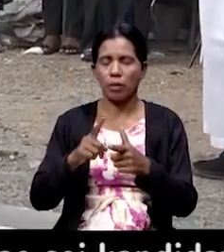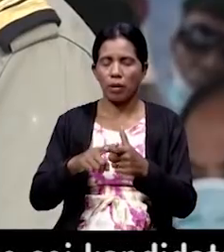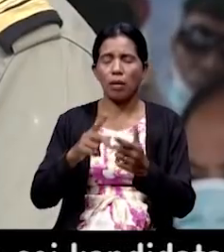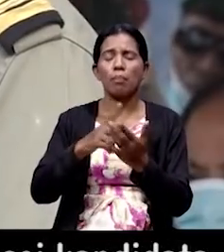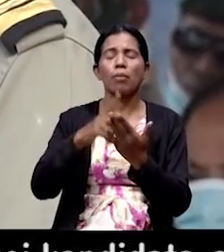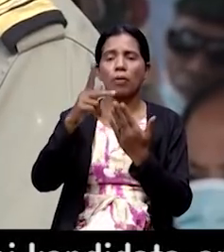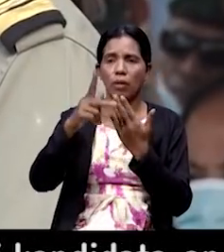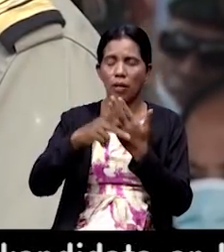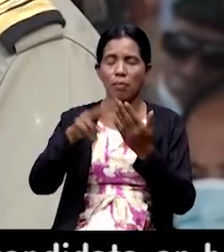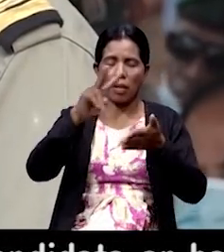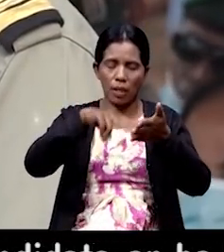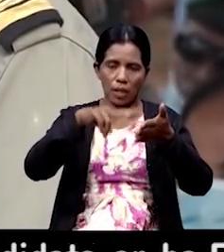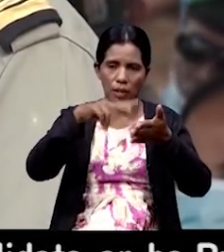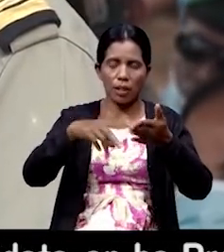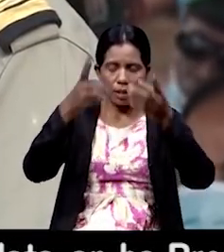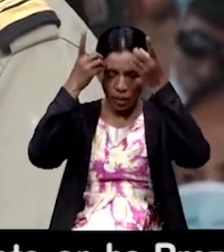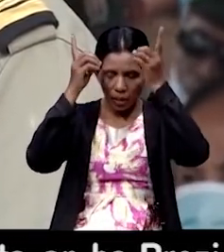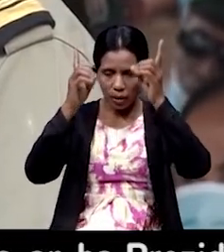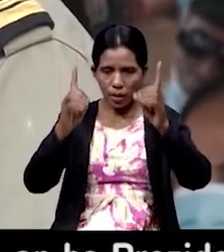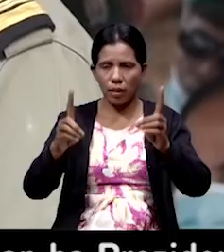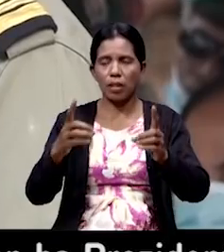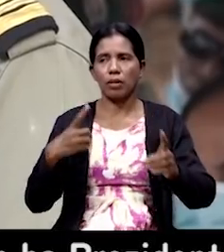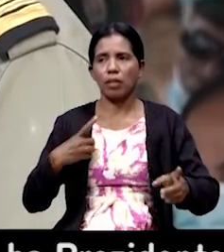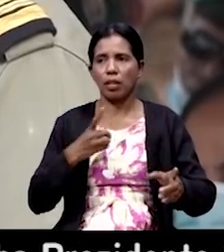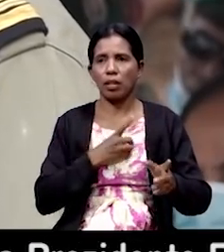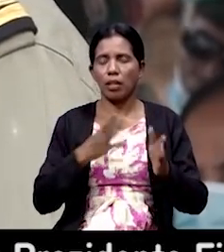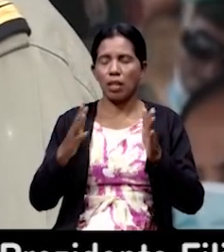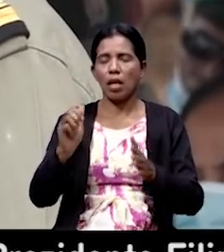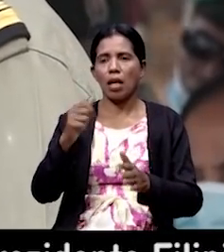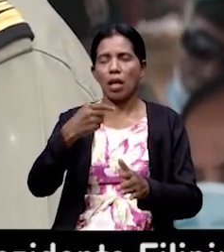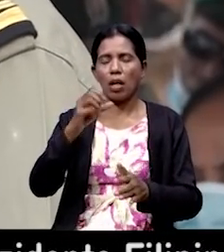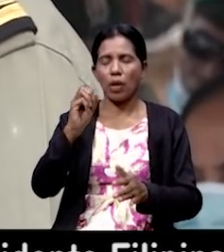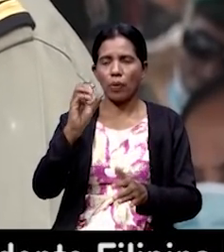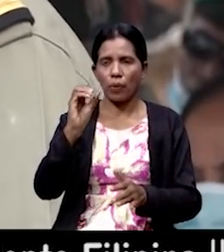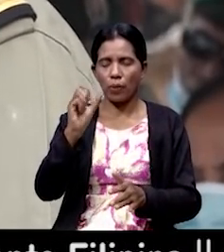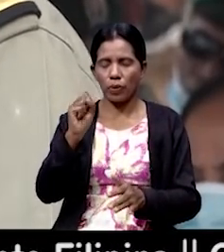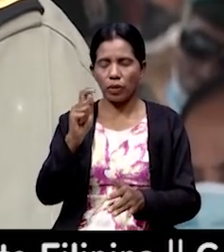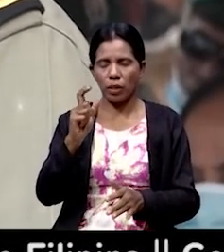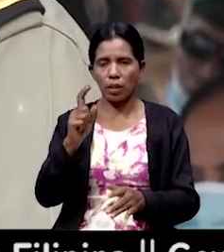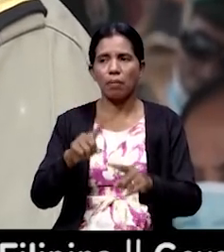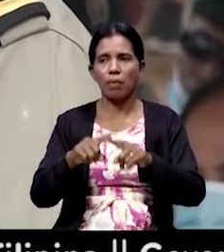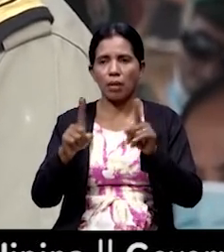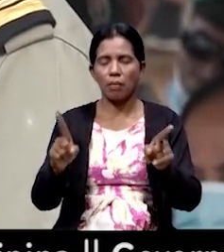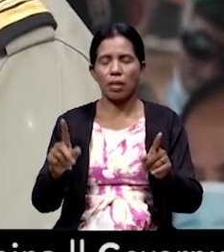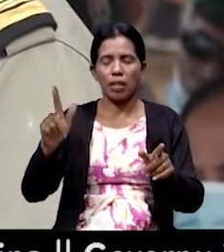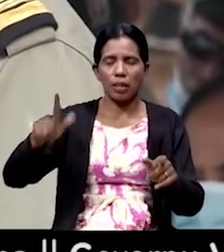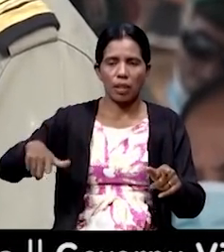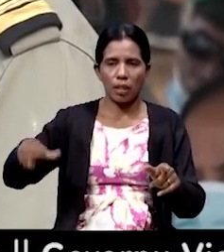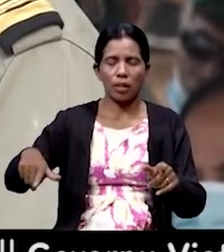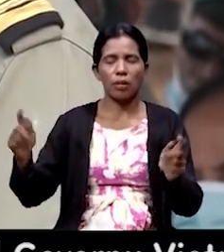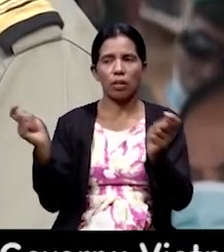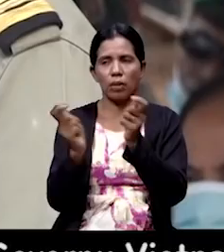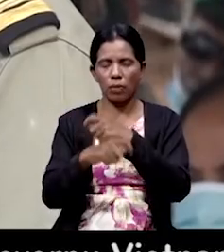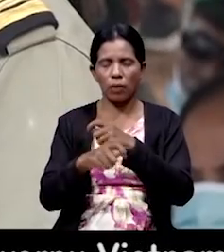ne biografia ne be de siri ona atu deputado Agostinho Sequeira Somocho mai be nia tarde o di troca